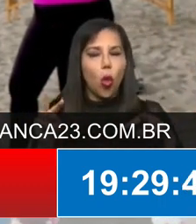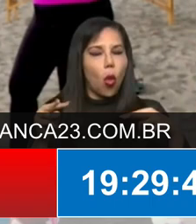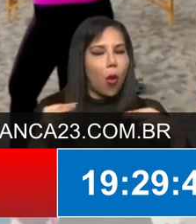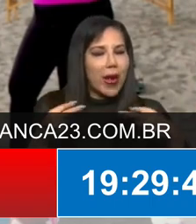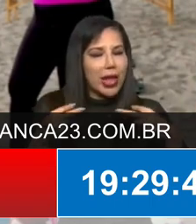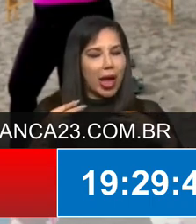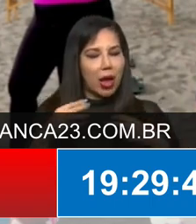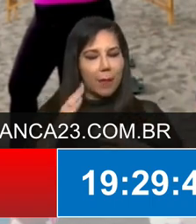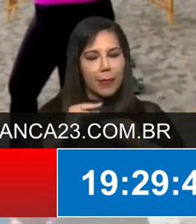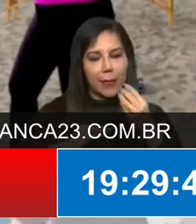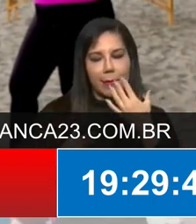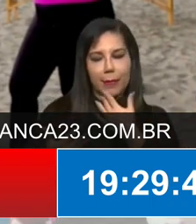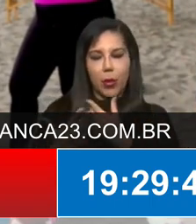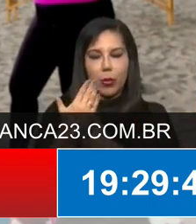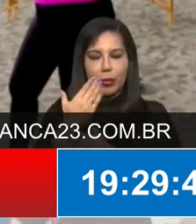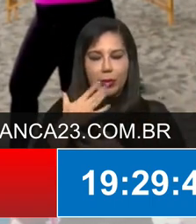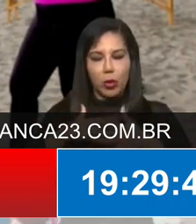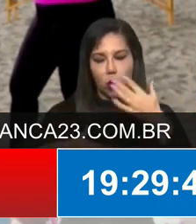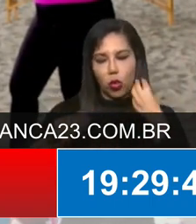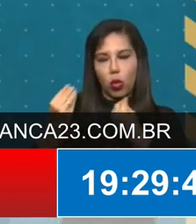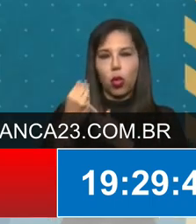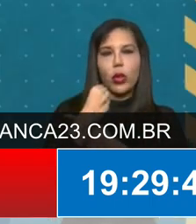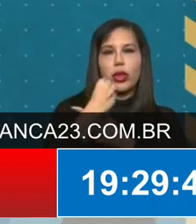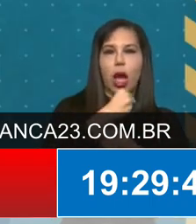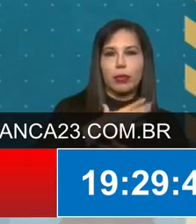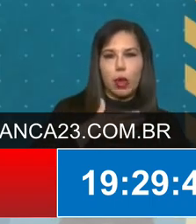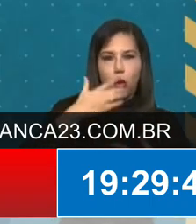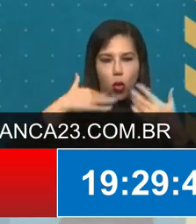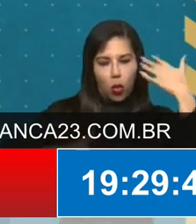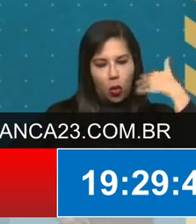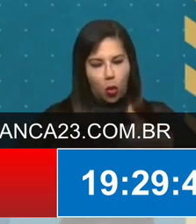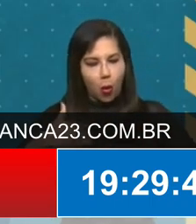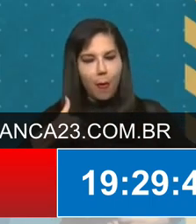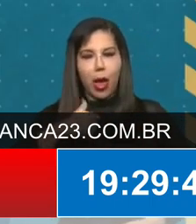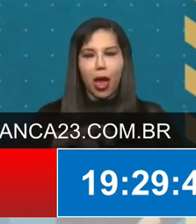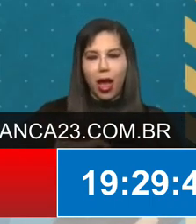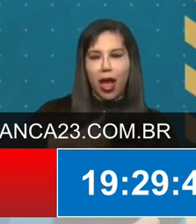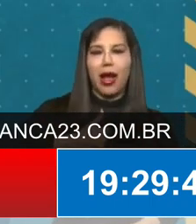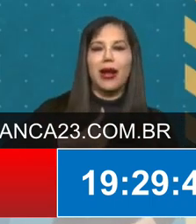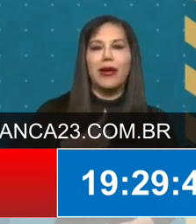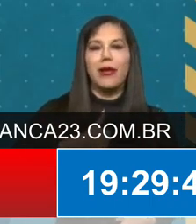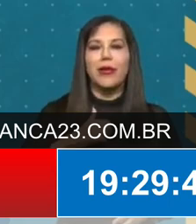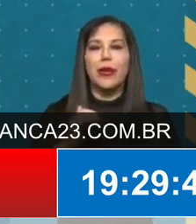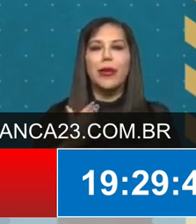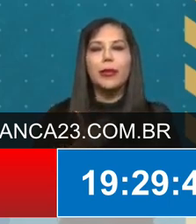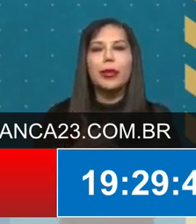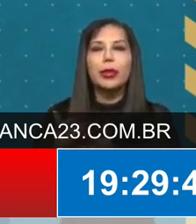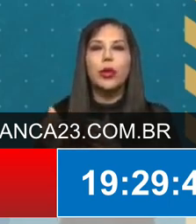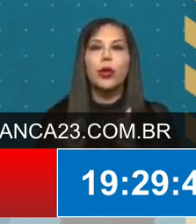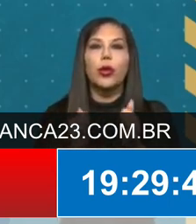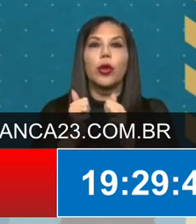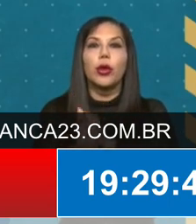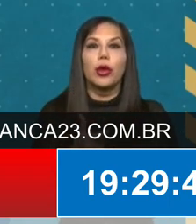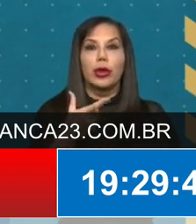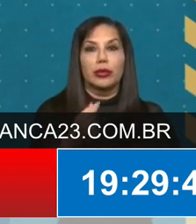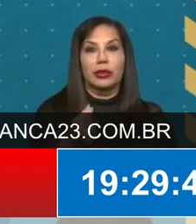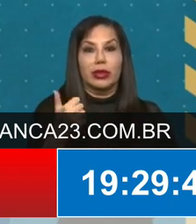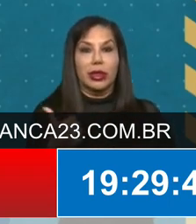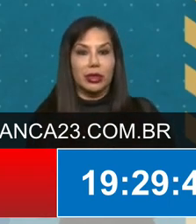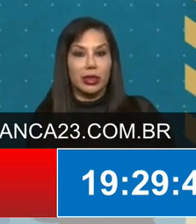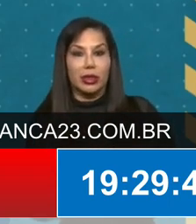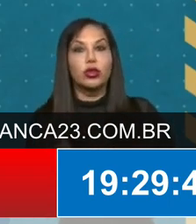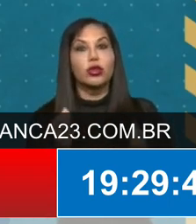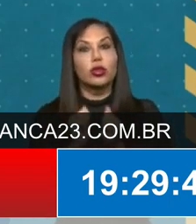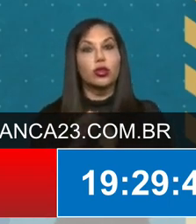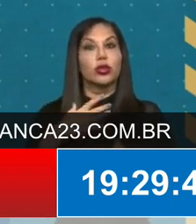carinhoso para mim pro meu corpo pra autoestima ela começou a correr em 2017 muitas vezes com o